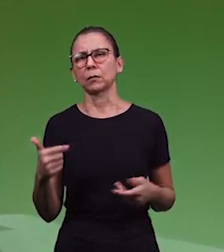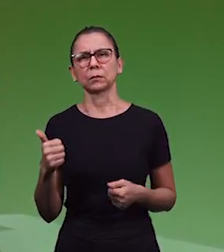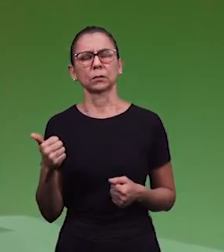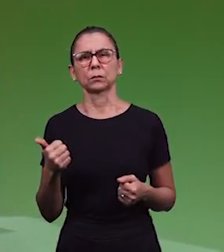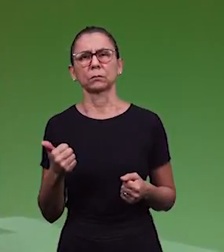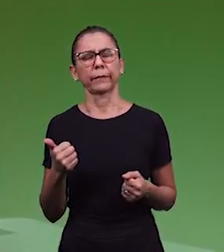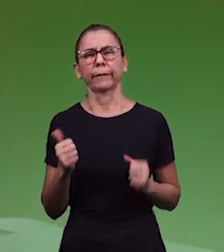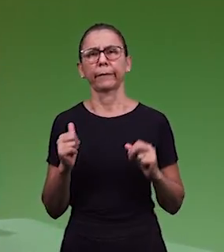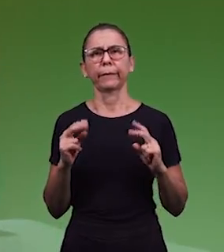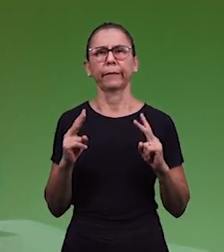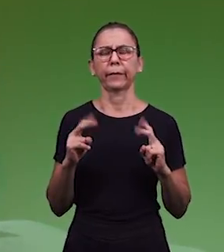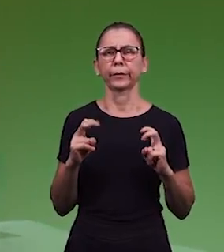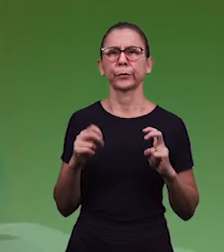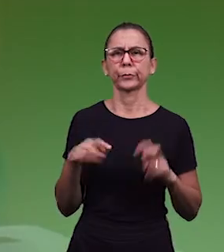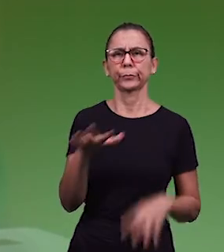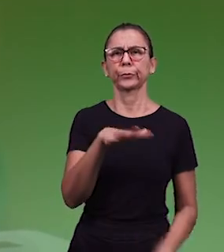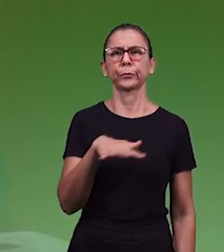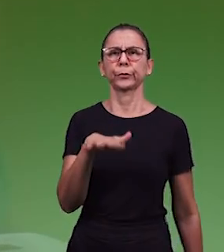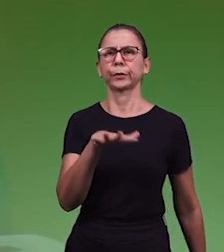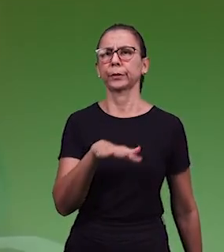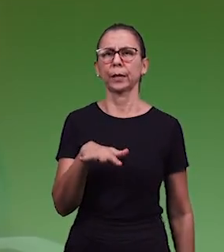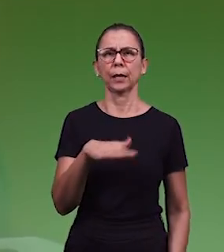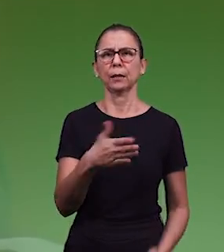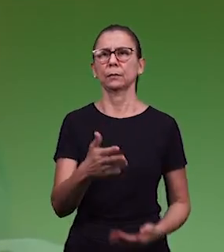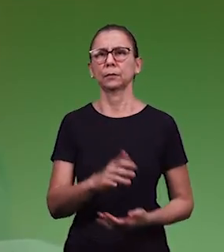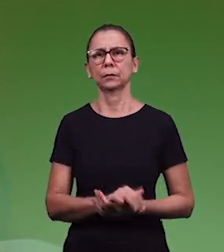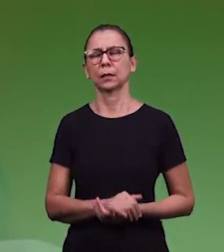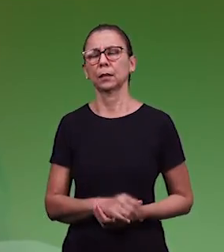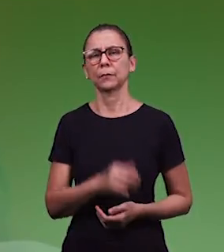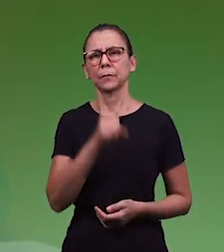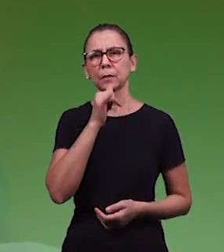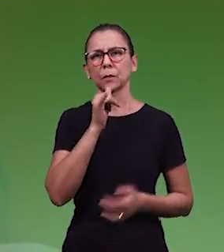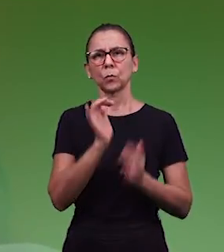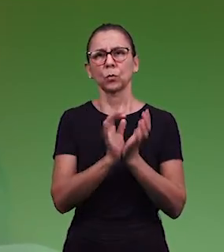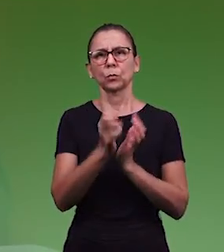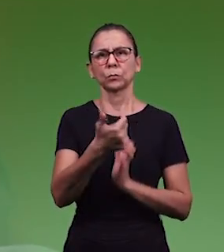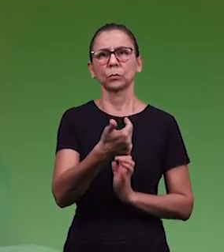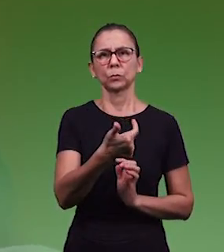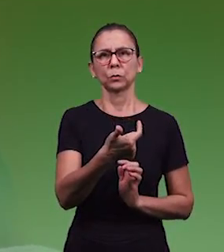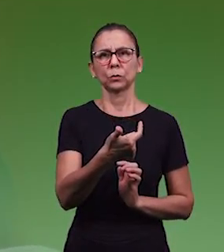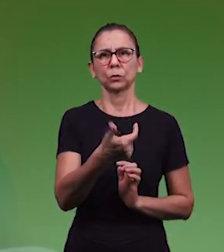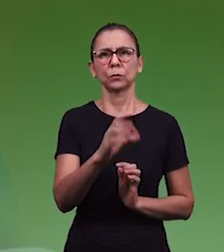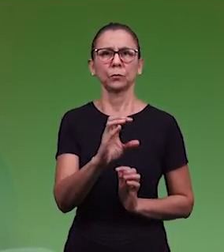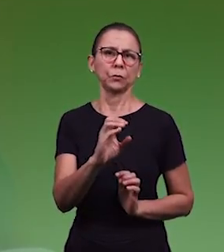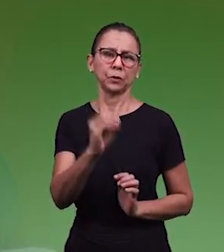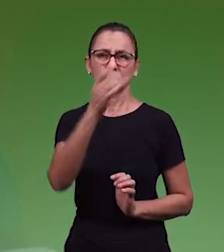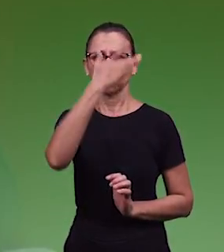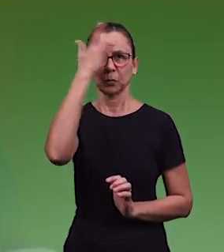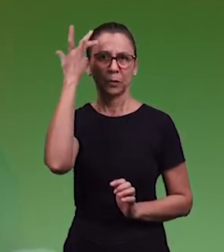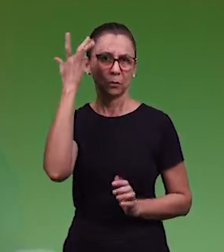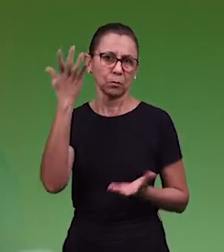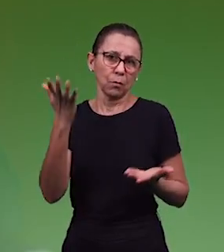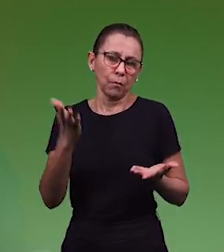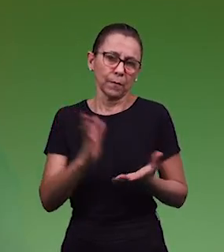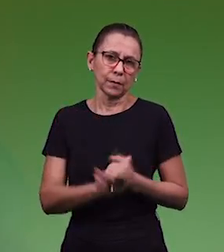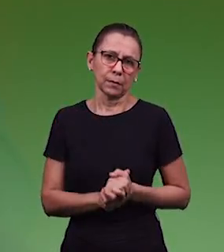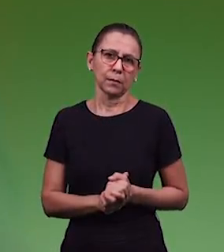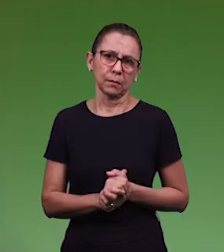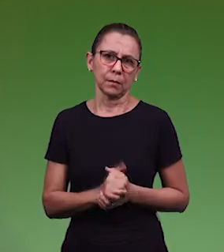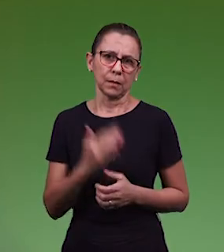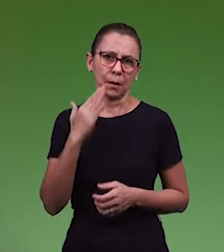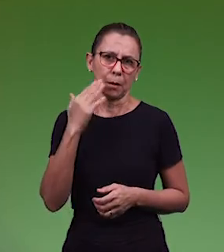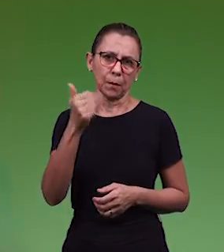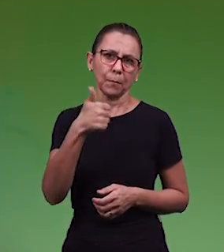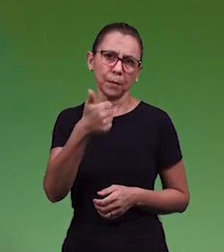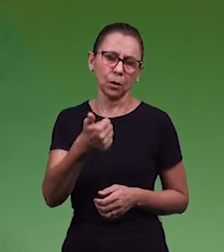com 20 pessoas, dá para saber até o número do sapato que calça. Não é que precisa saber disso. Mas